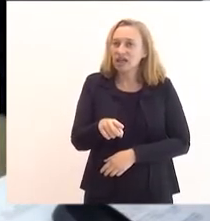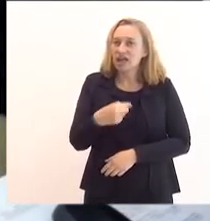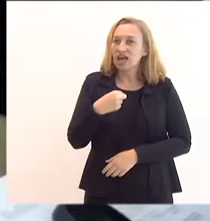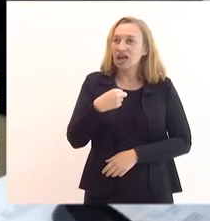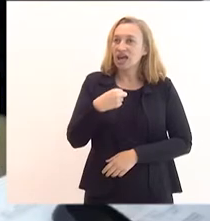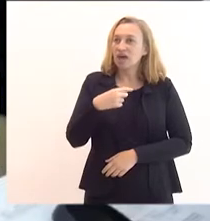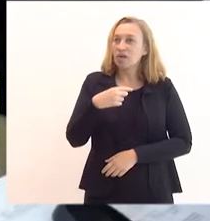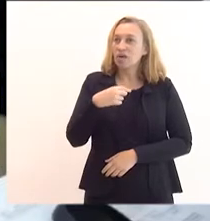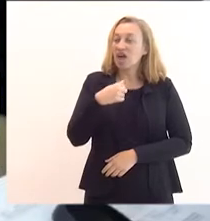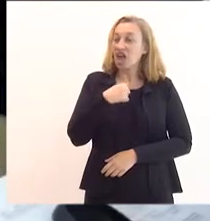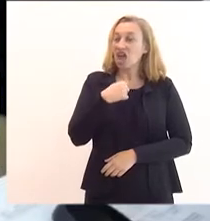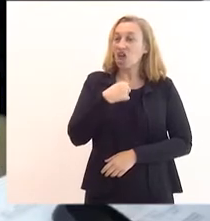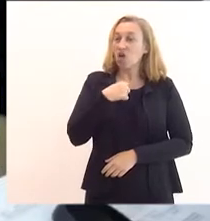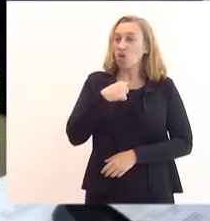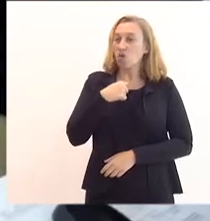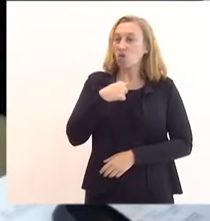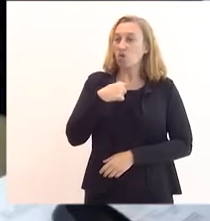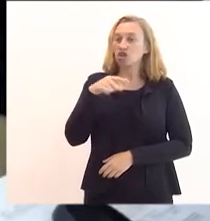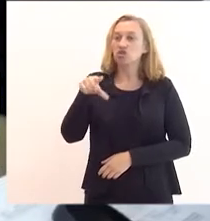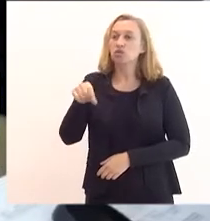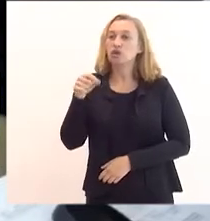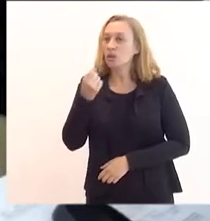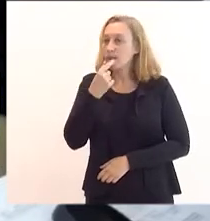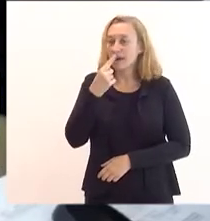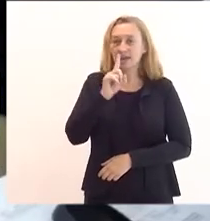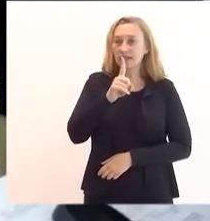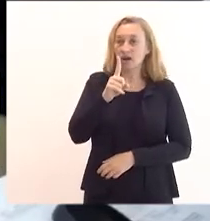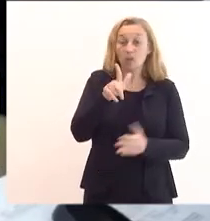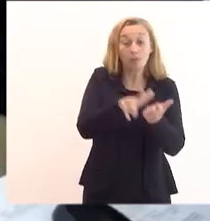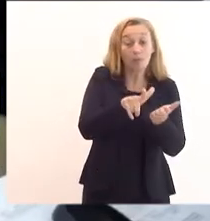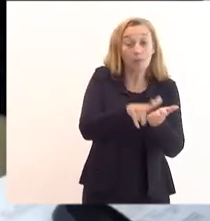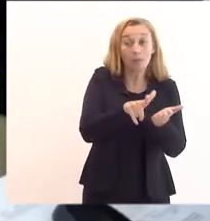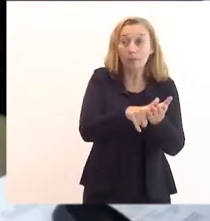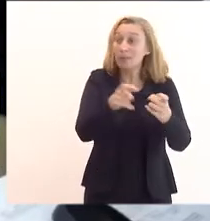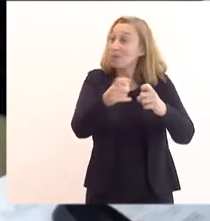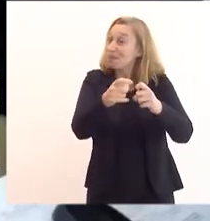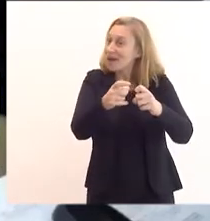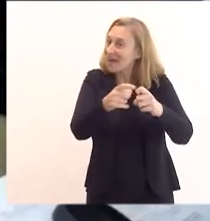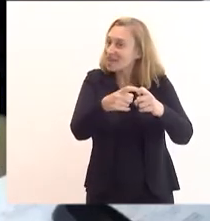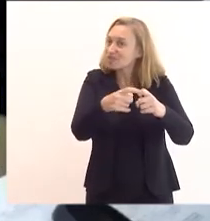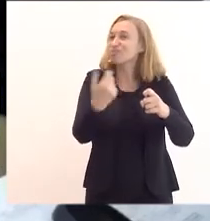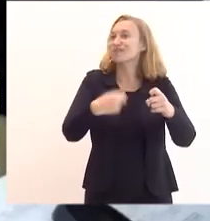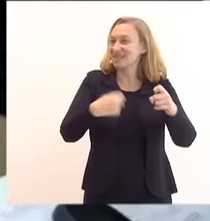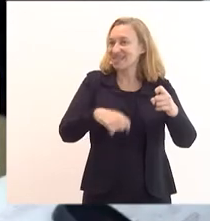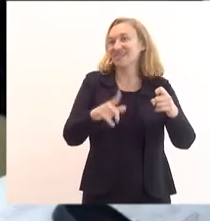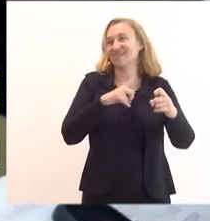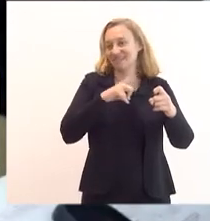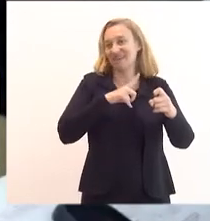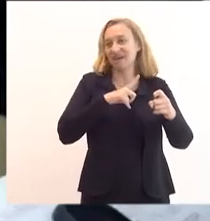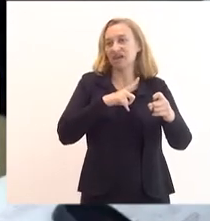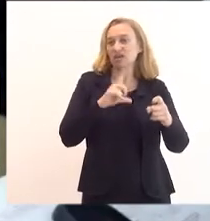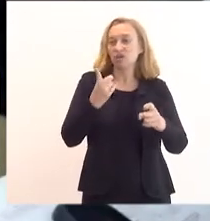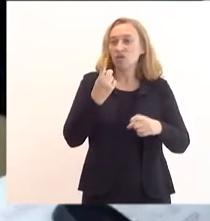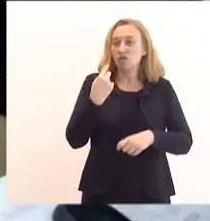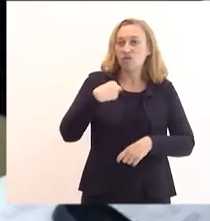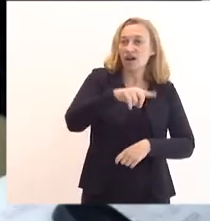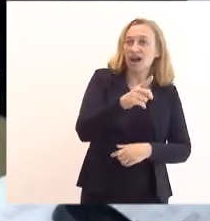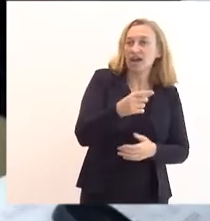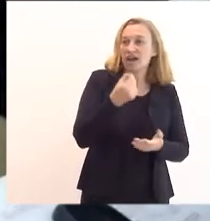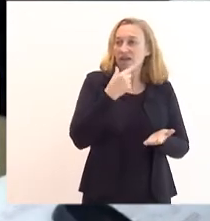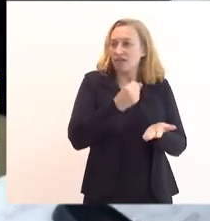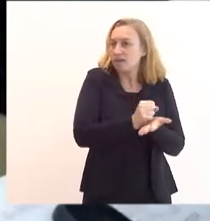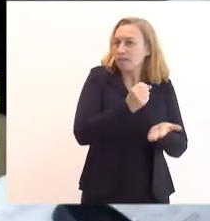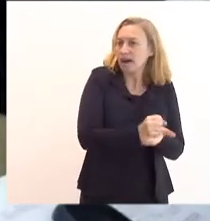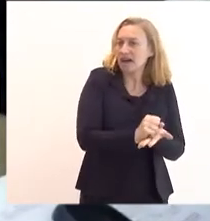medicamentos são prescritos pela autoridade médica competente. Né? O paciente não vai à farmácia adquirir o